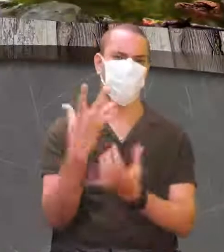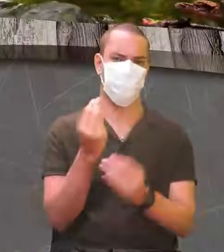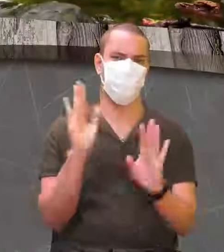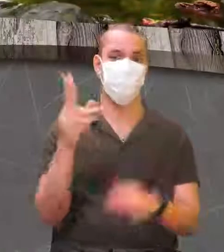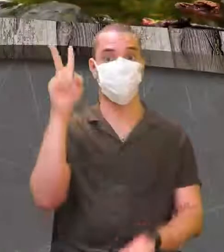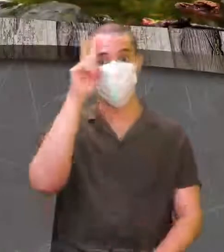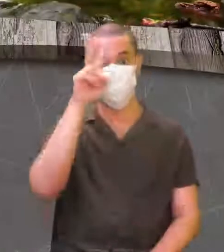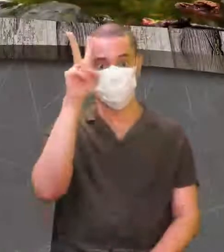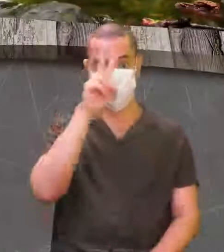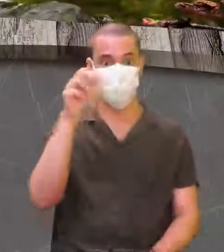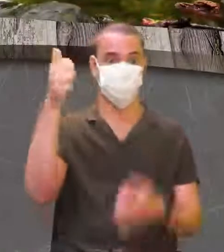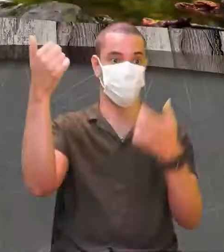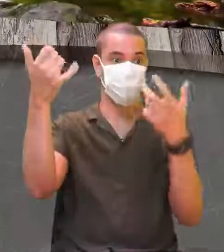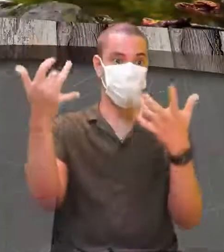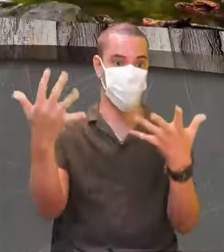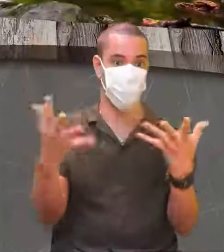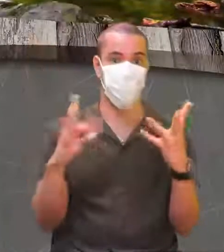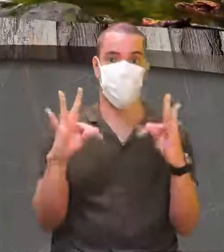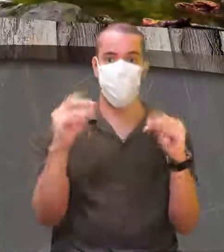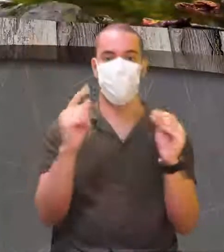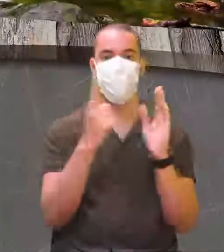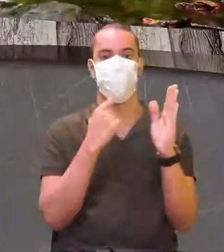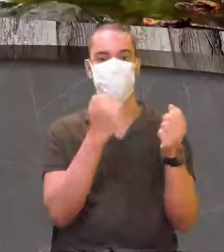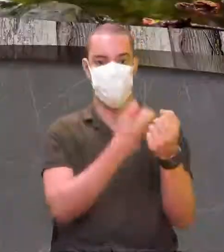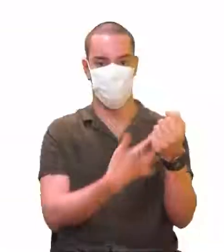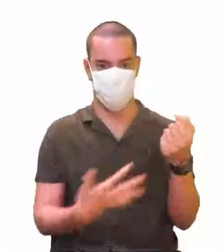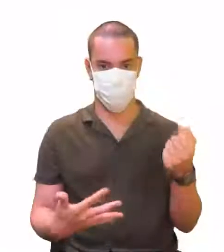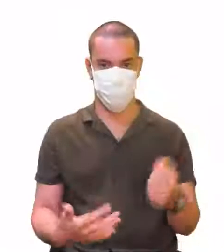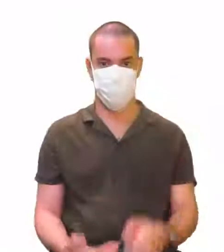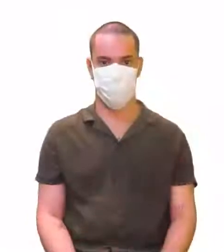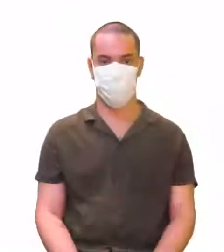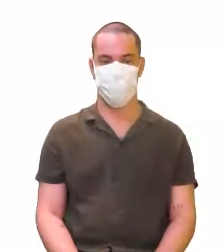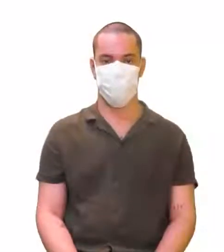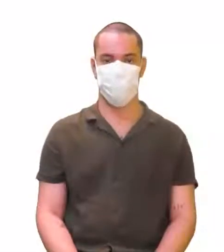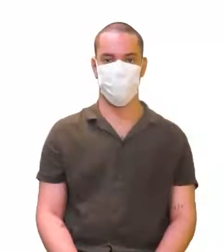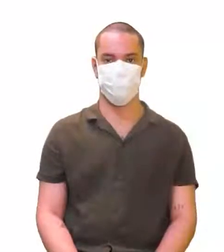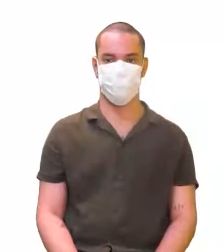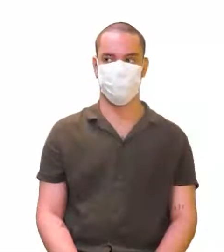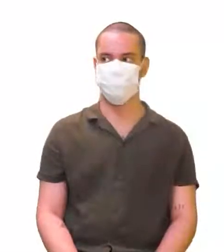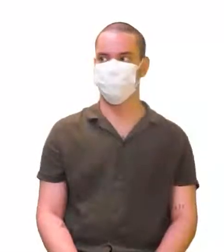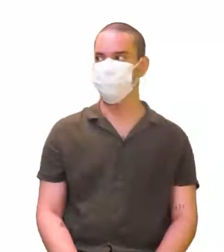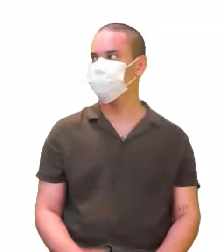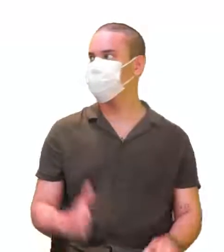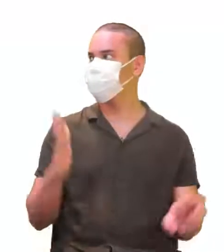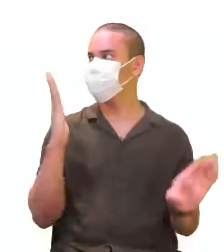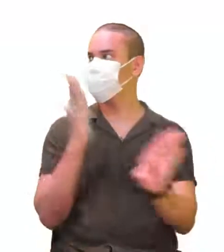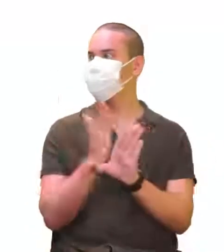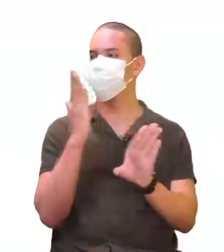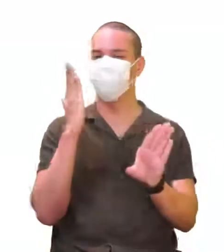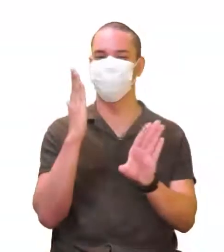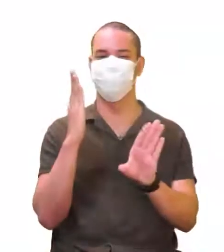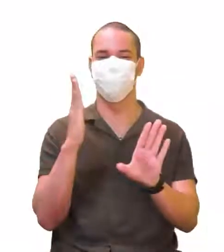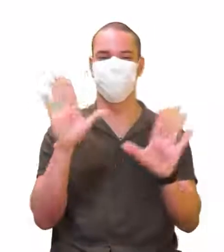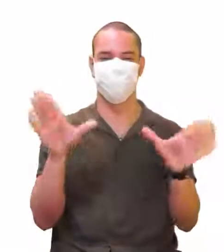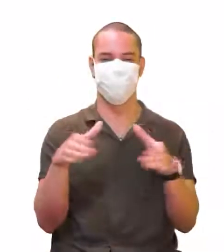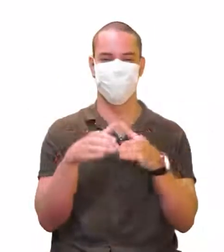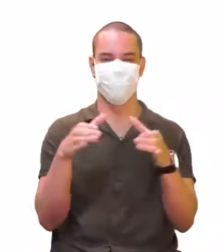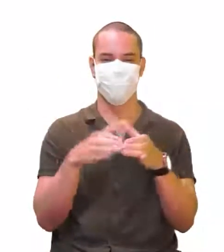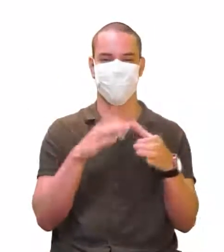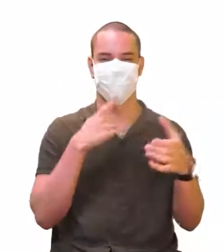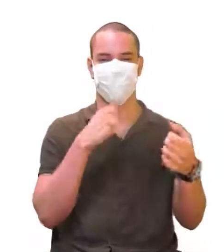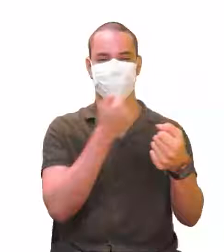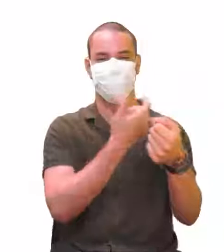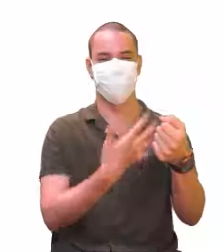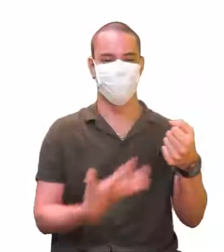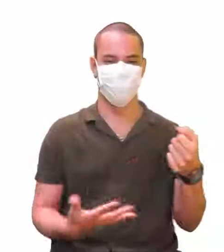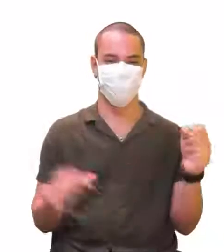história de toda essa questão sanguínea. Olha lá no quadro. Então você tem aí a descoberta dos grupos sanguíneos feita